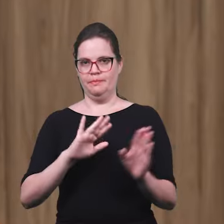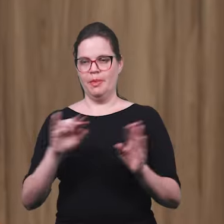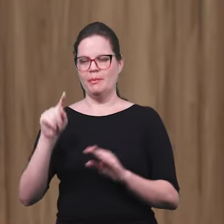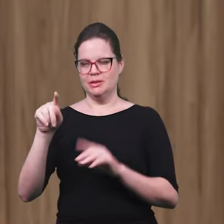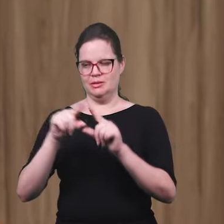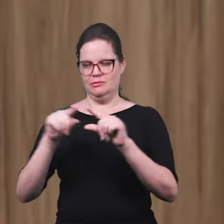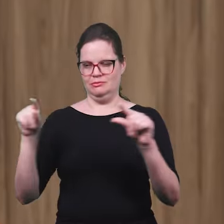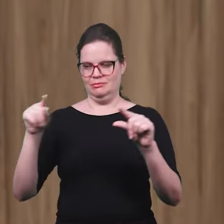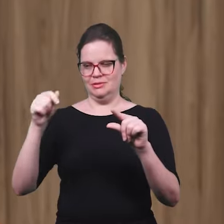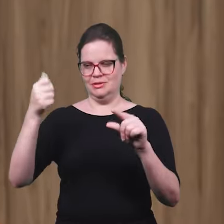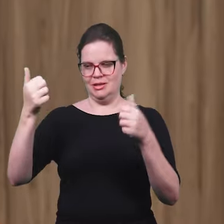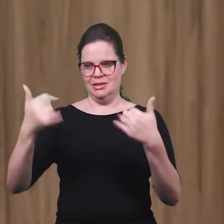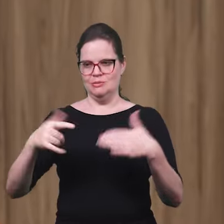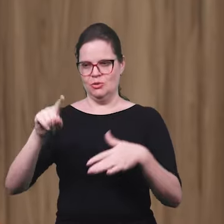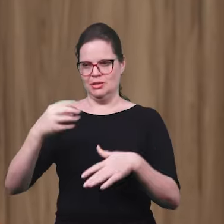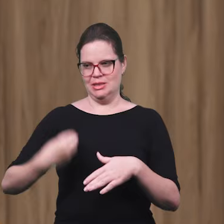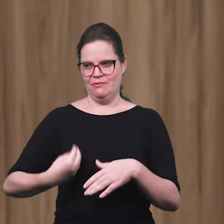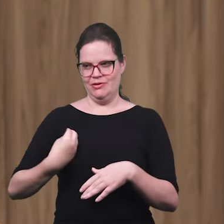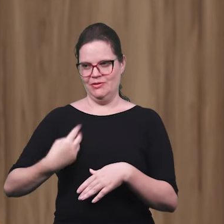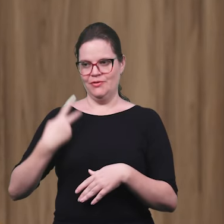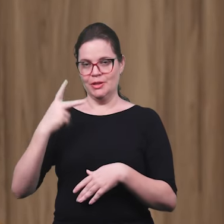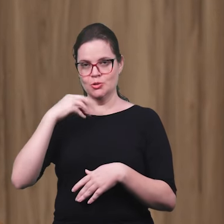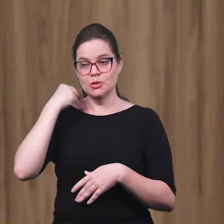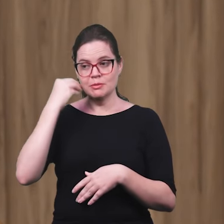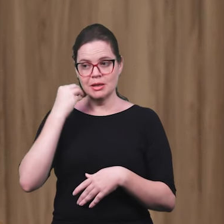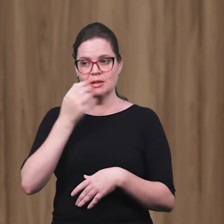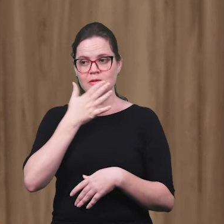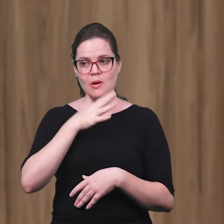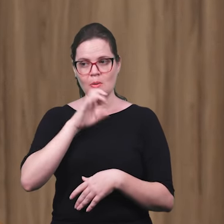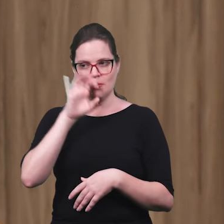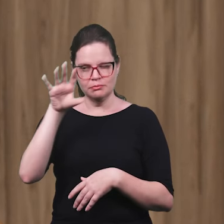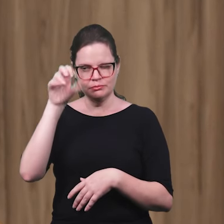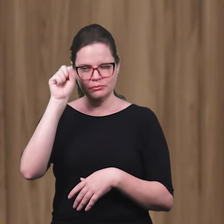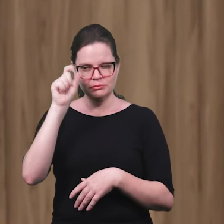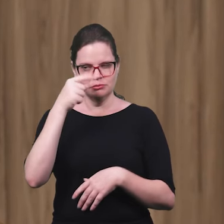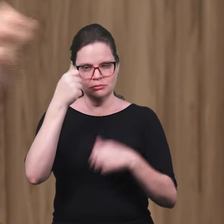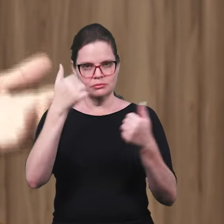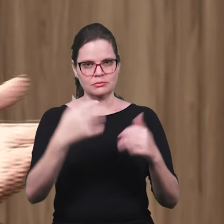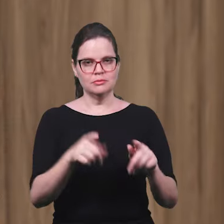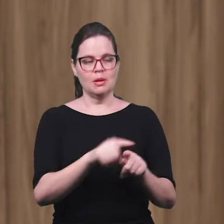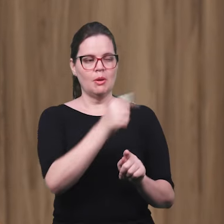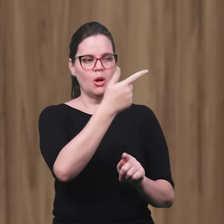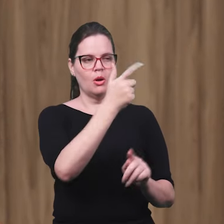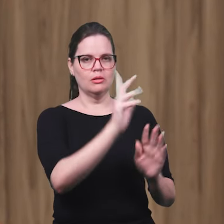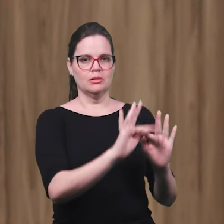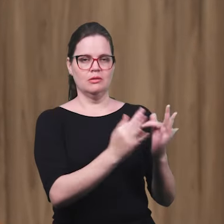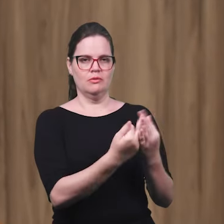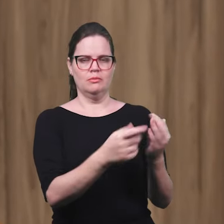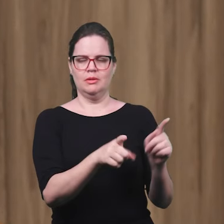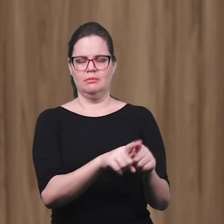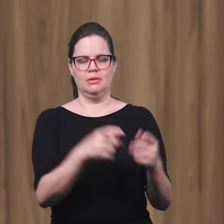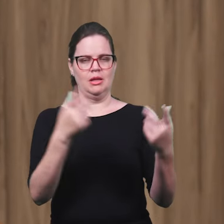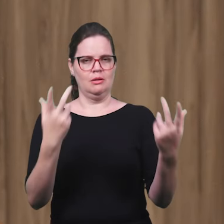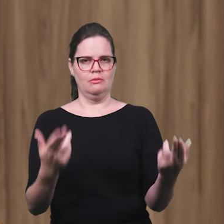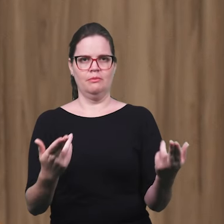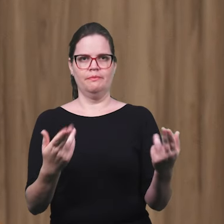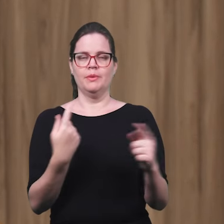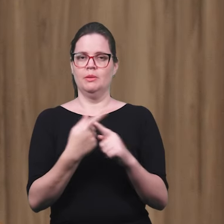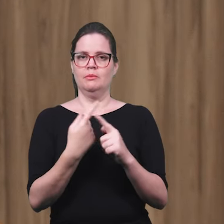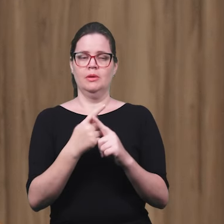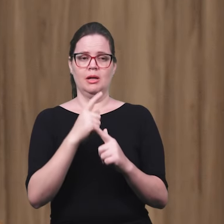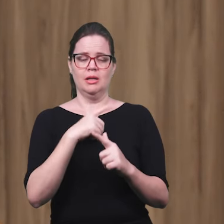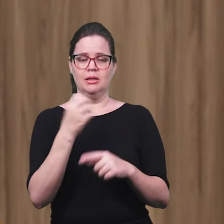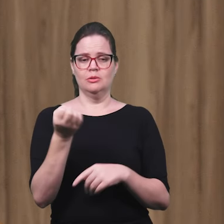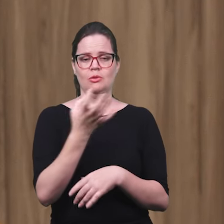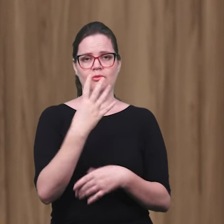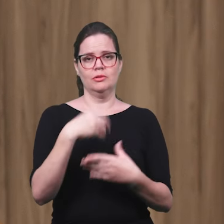gancho do que você falou, que você está vivendo, como você está vivendo, outras milhões de famílias estão vivendo também algo